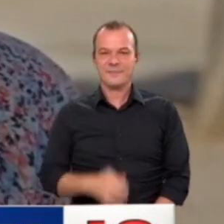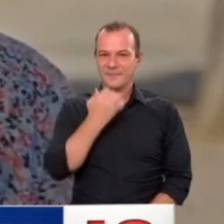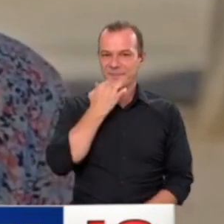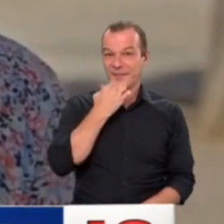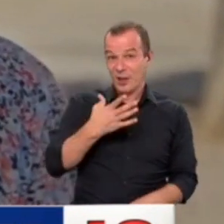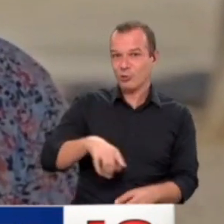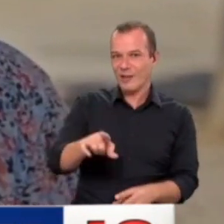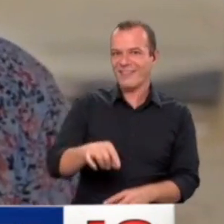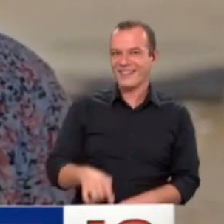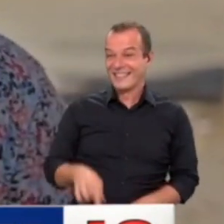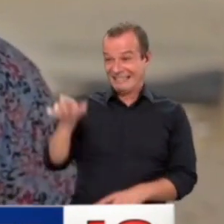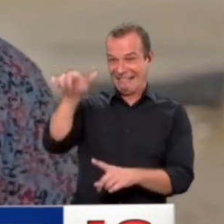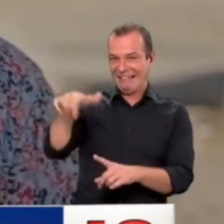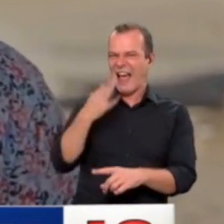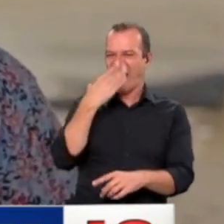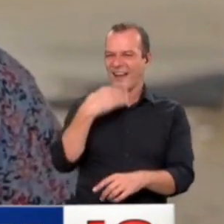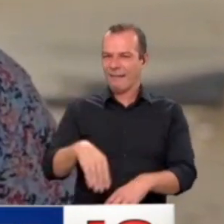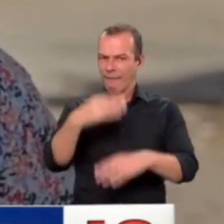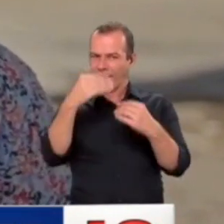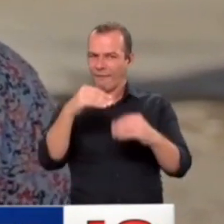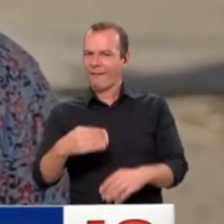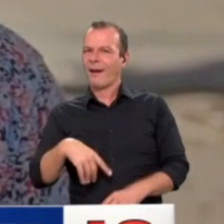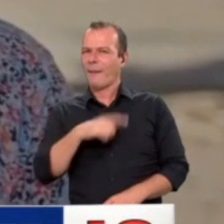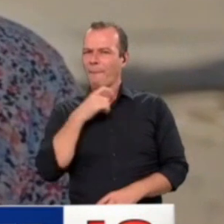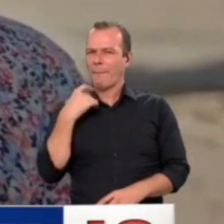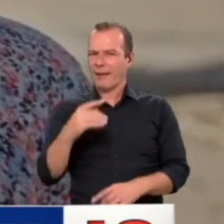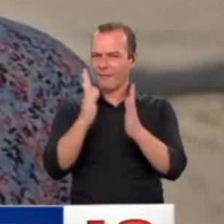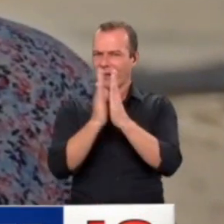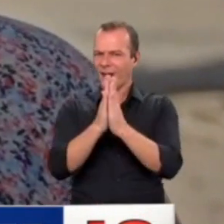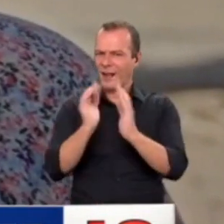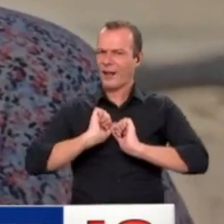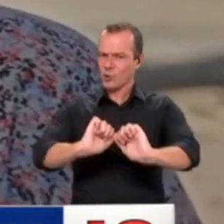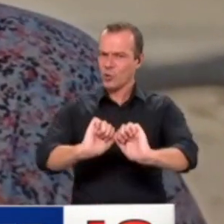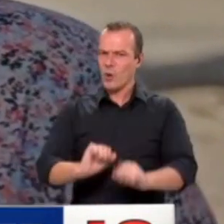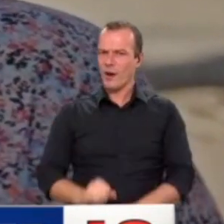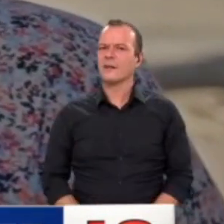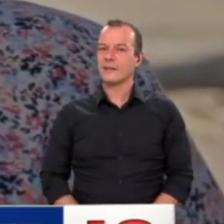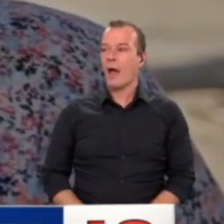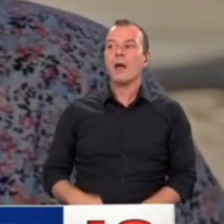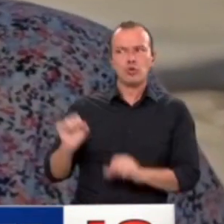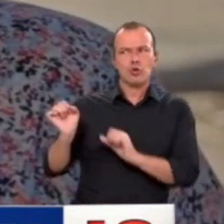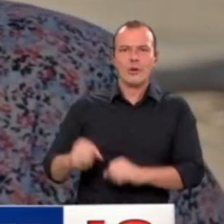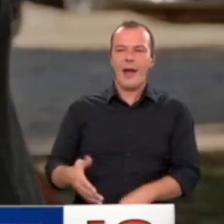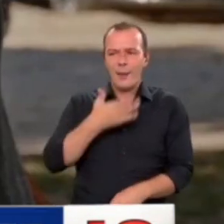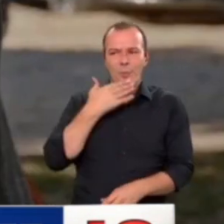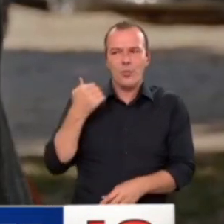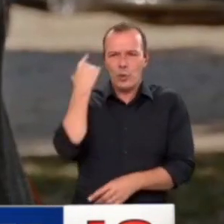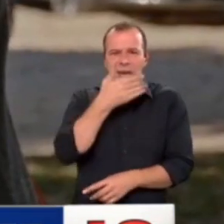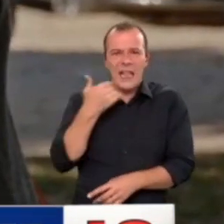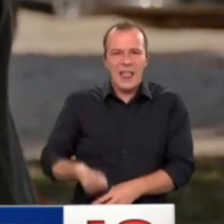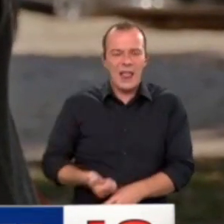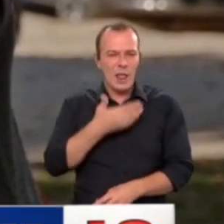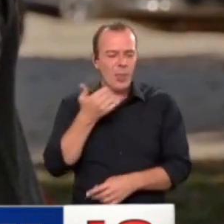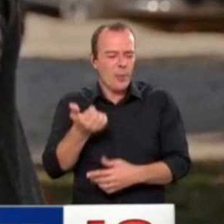Gostava que fosse o padre da sua paróquia, não? Pois. Não, não, não. Já também está até um bom. Pois. Não é tão bonito? Não é tão bonito, nem novo. Coitadinho,